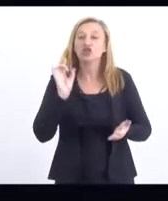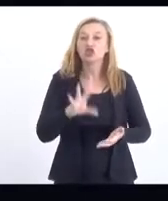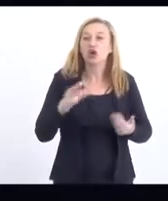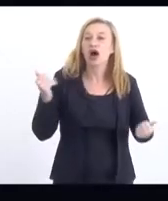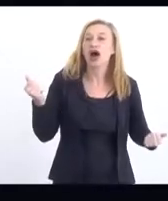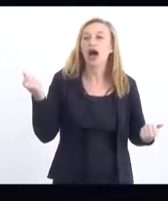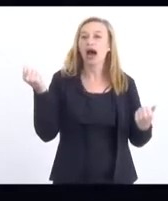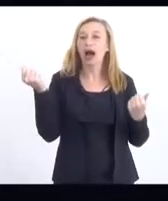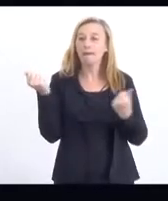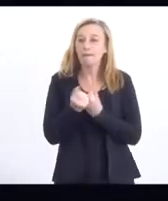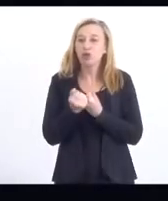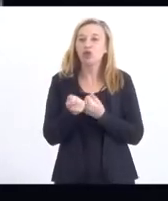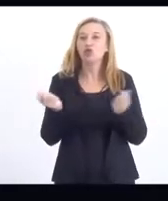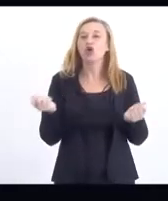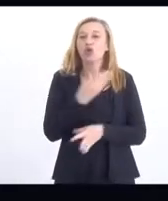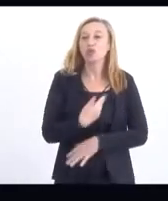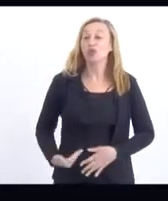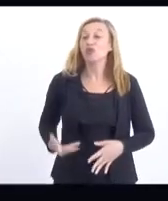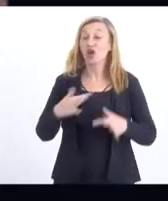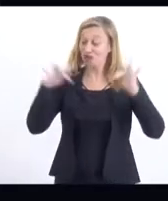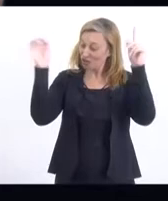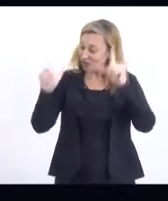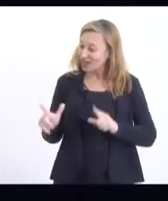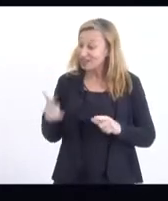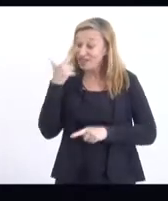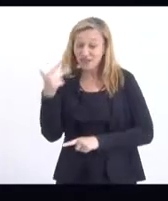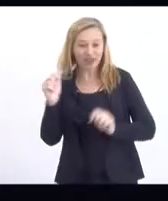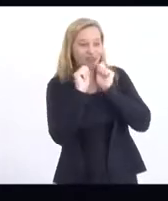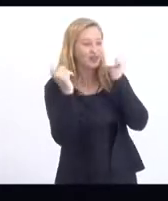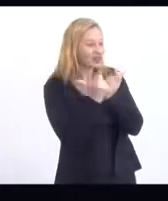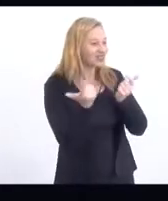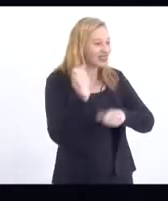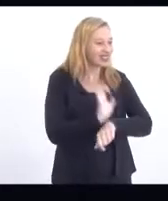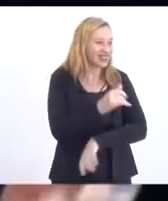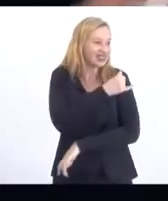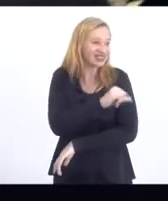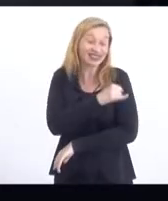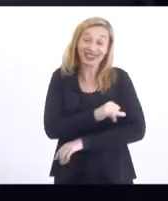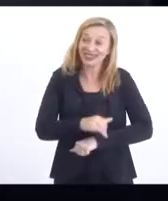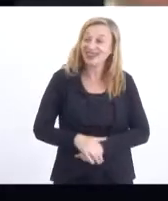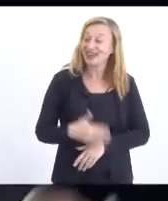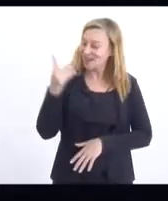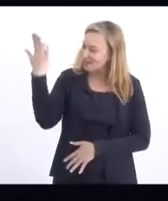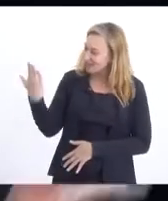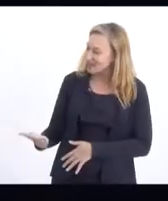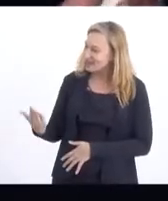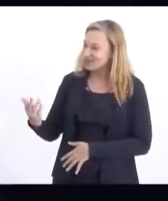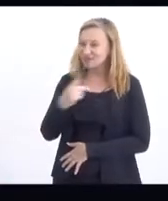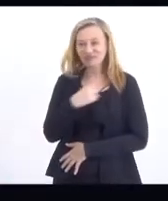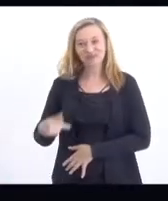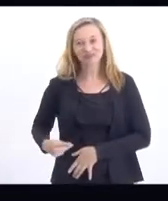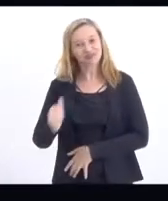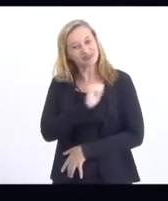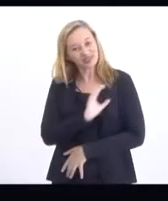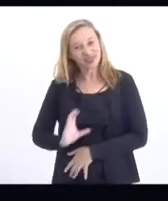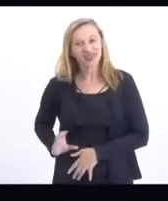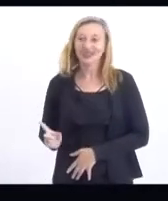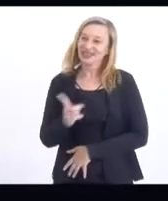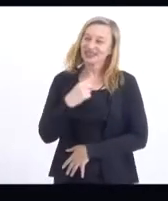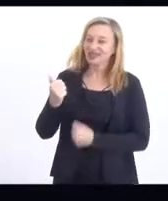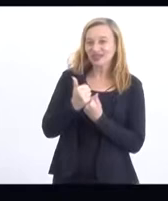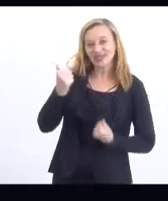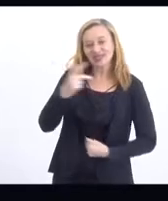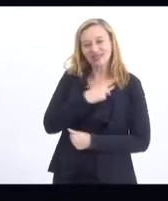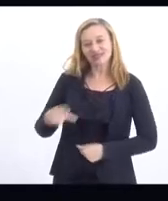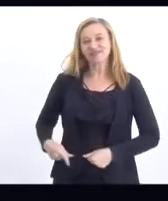E eu fico muito feliz de estar vendo esse apoio na Assembleia Legislativa do Estado do Rio de Janeiro, na pessoa do nosso presidente André Siciliano, do nosso